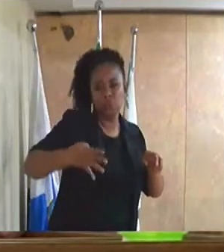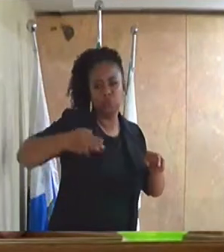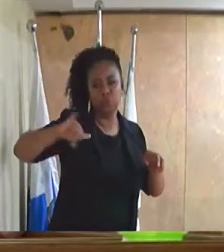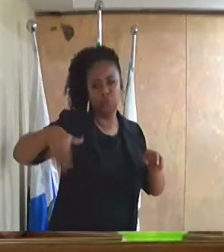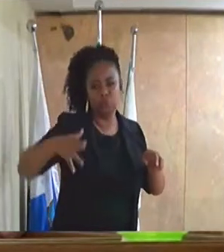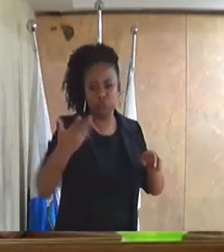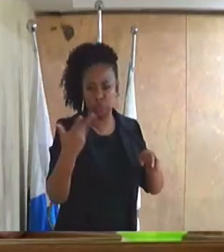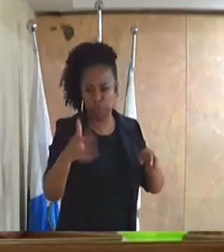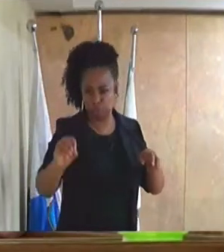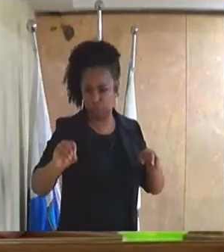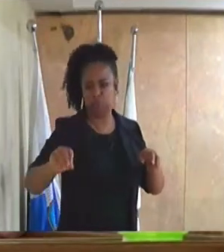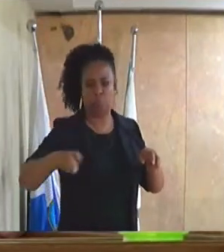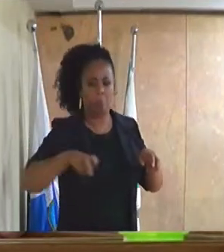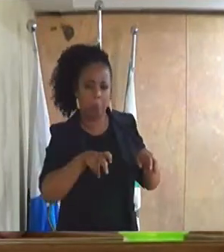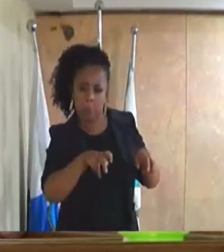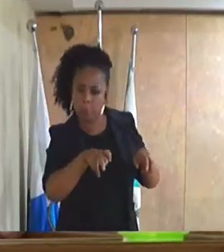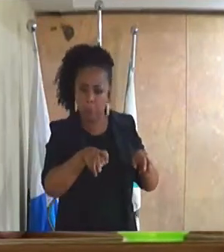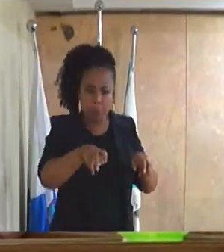e